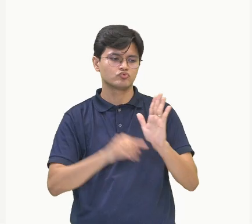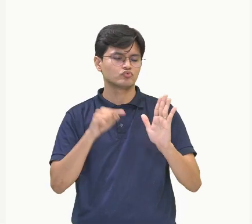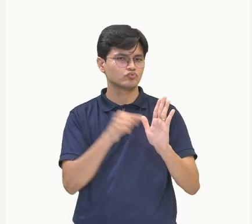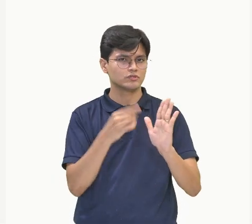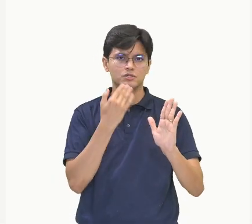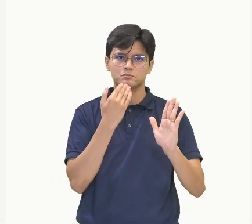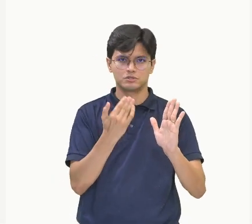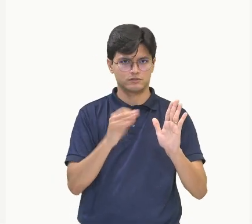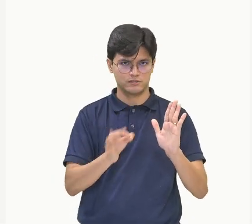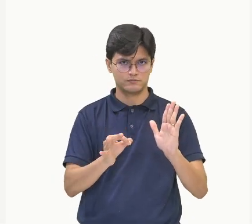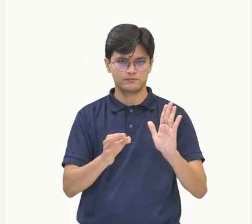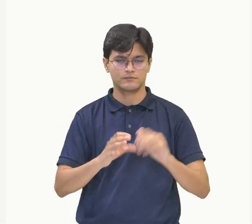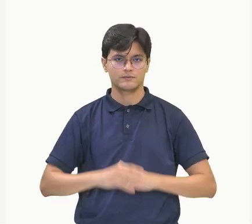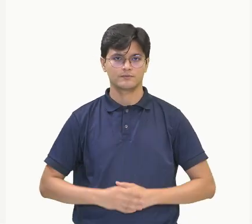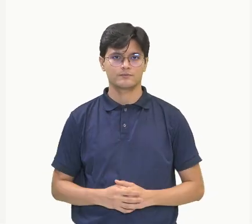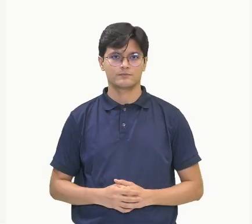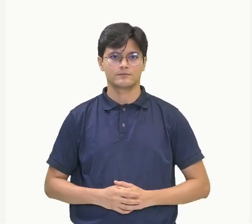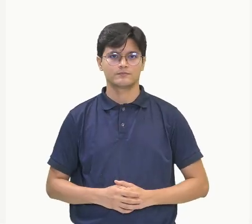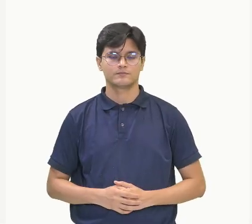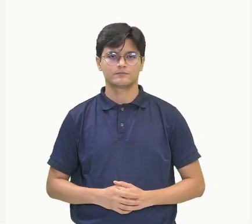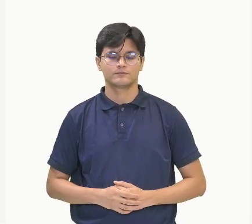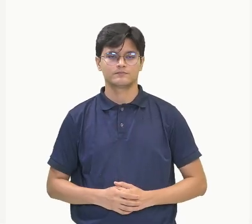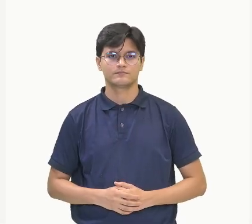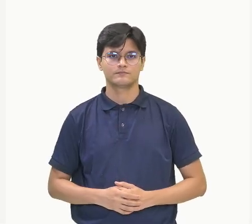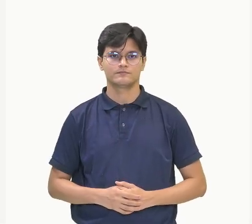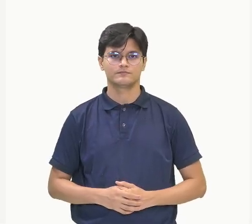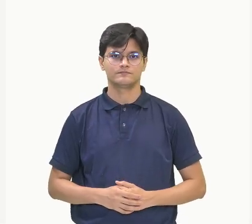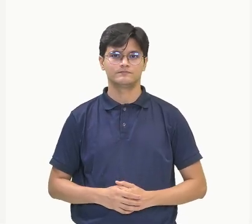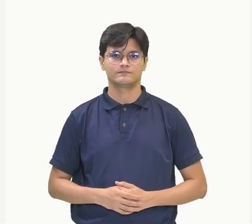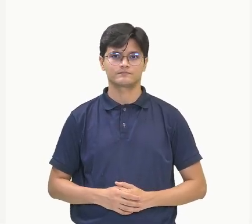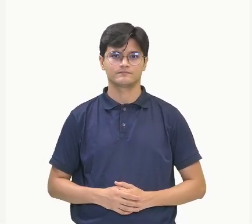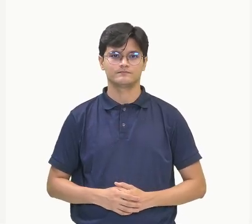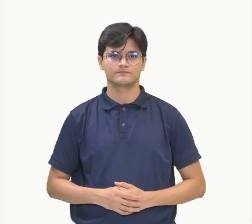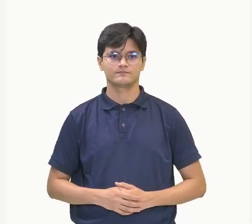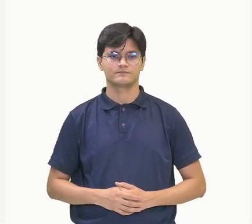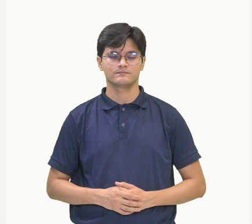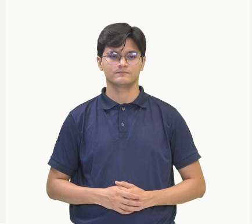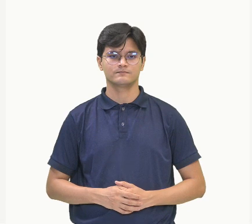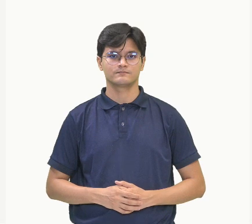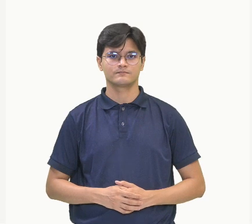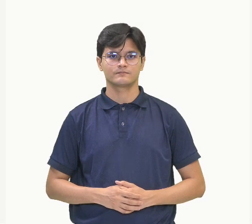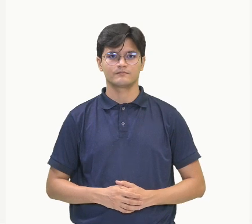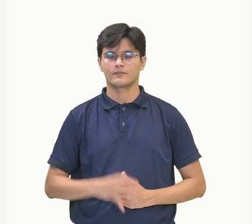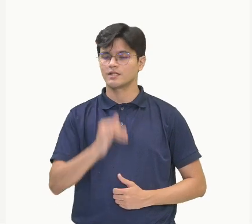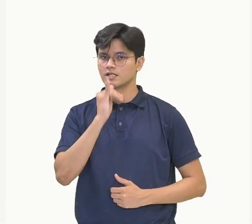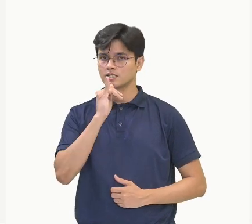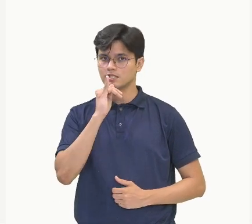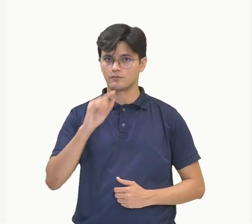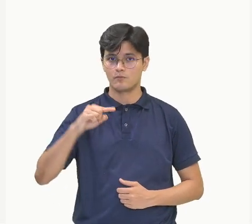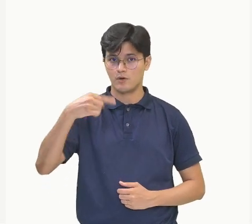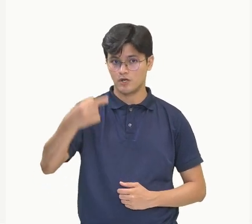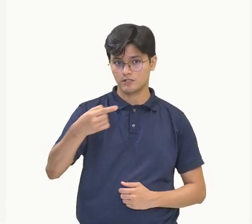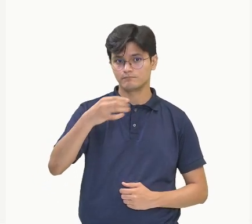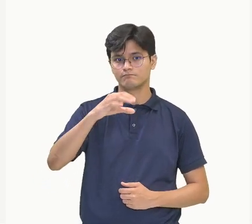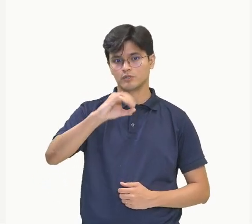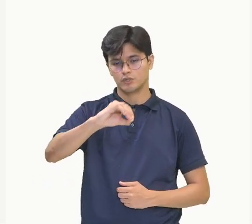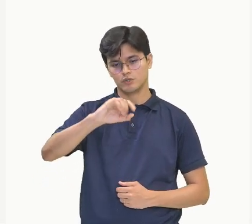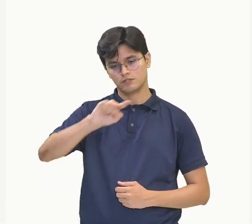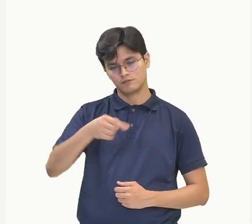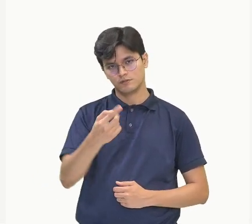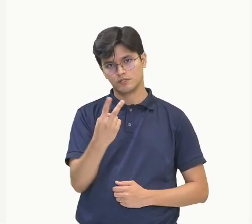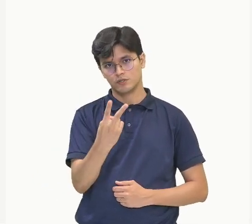confortável. Vamos ao nosso próximo exemplo. Aqui, ó, esse número não tem parte inteira, então